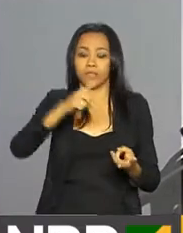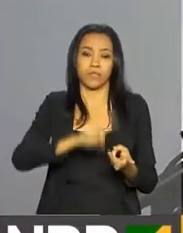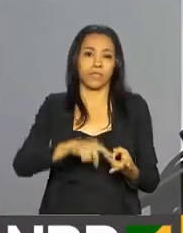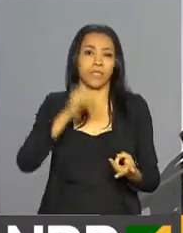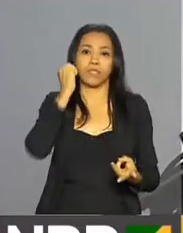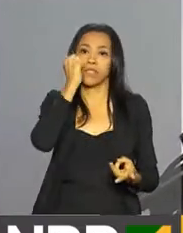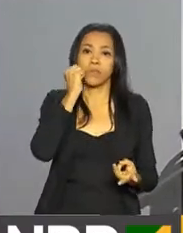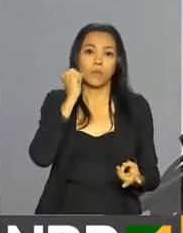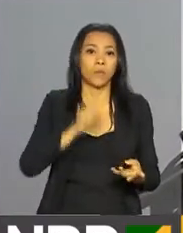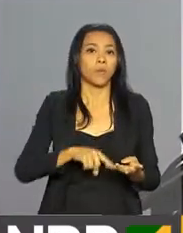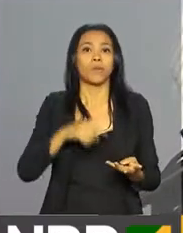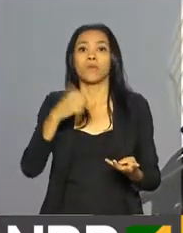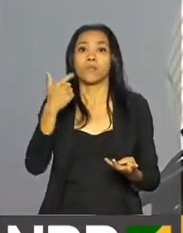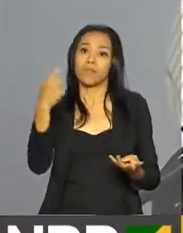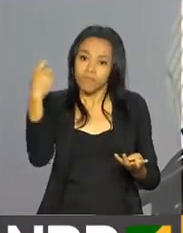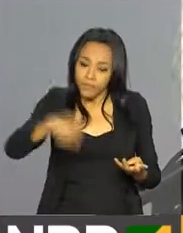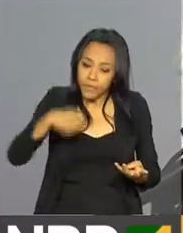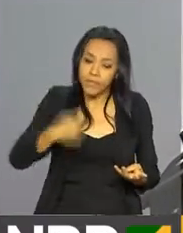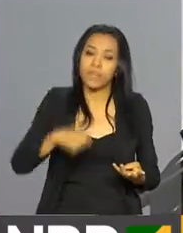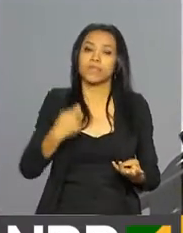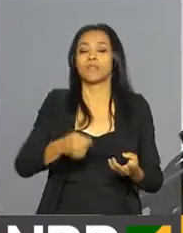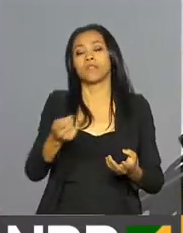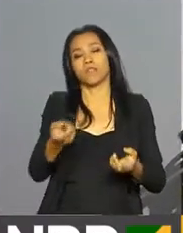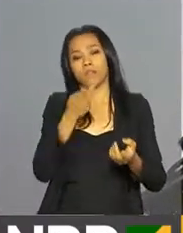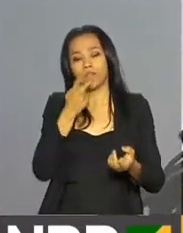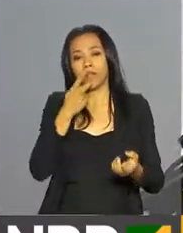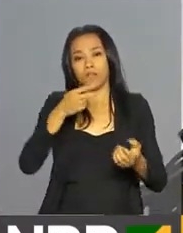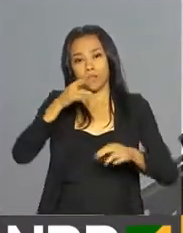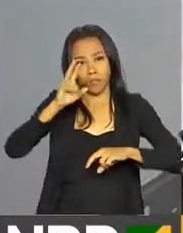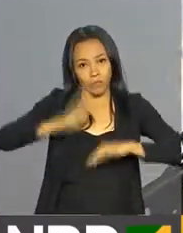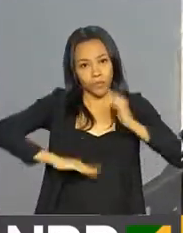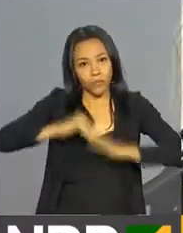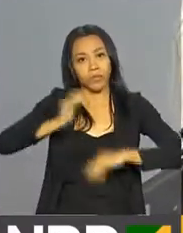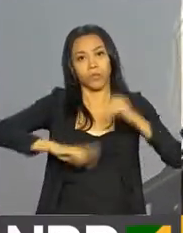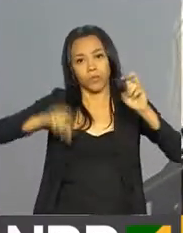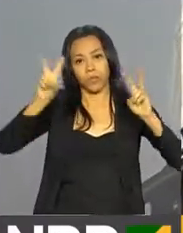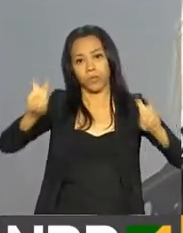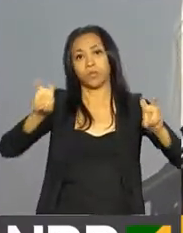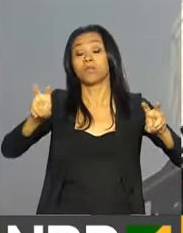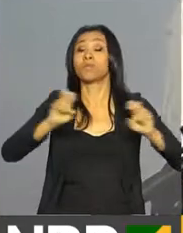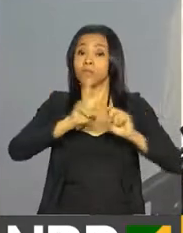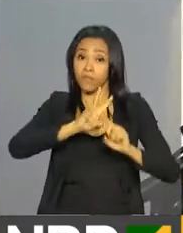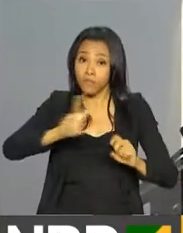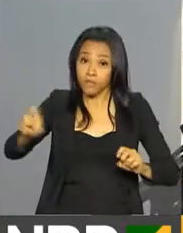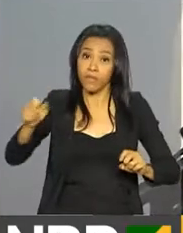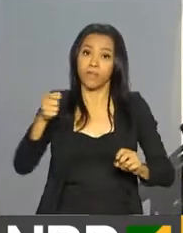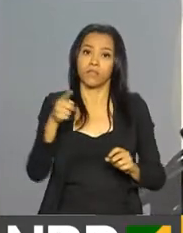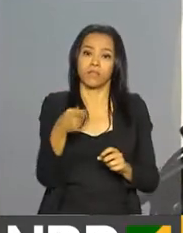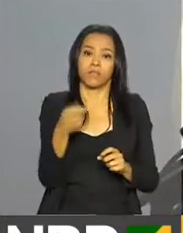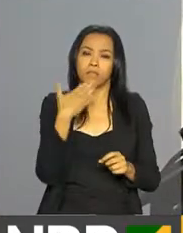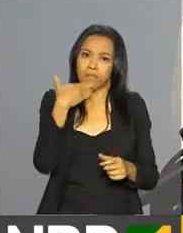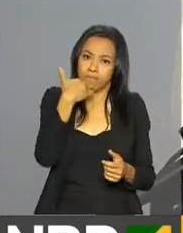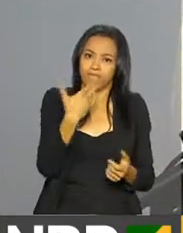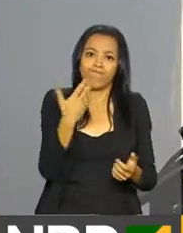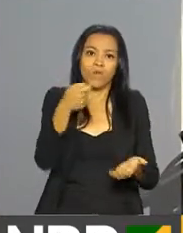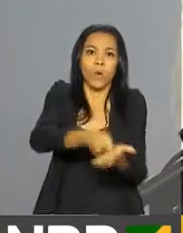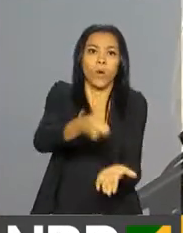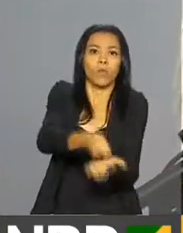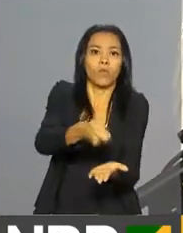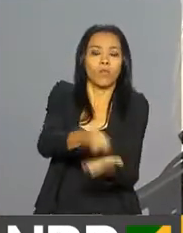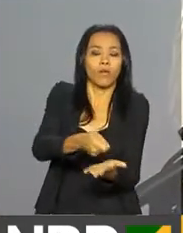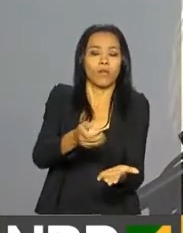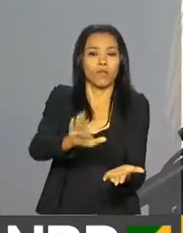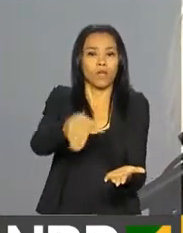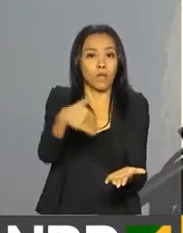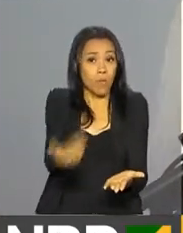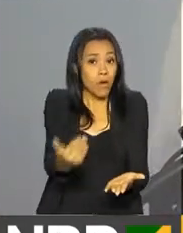que não tem que tocar no assunto porque será cobrado a respeito da reforma da previdência e sobre ser cobrado ainda quando